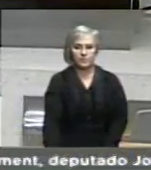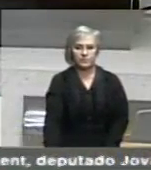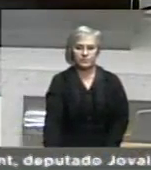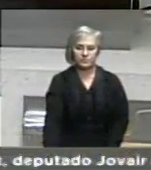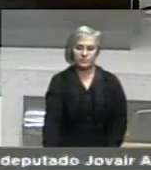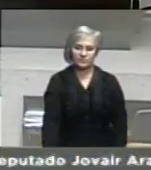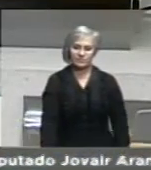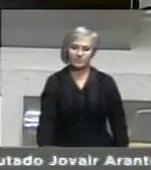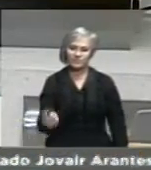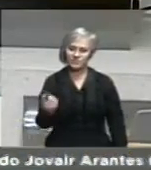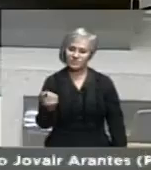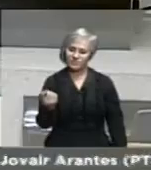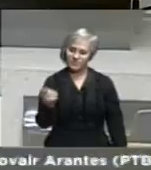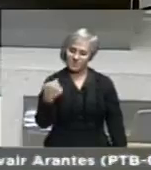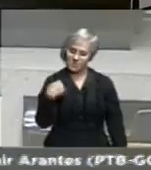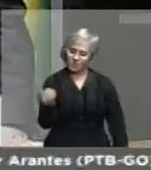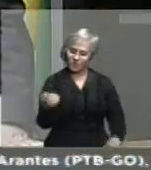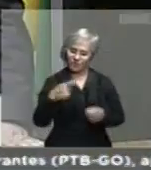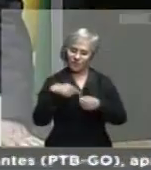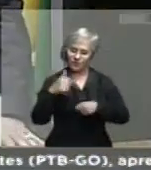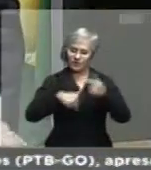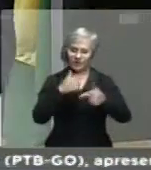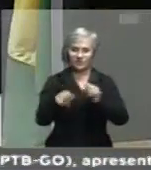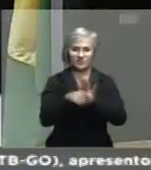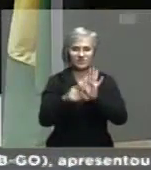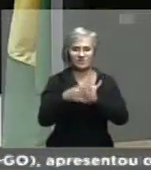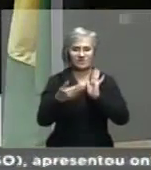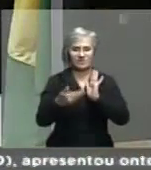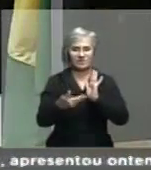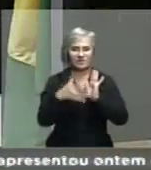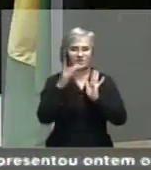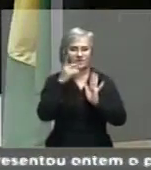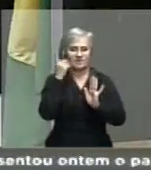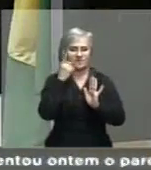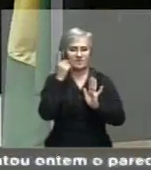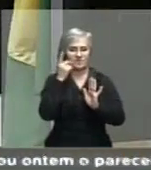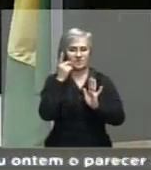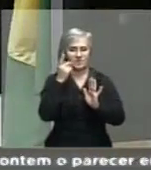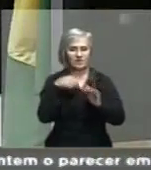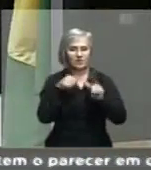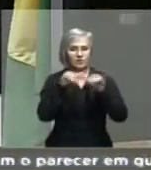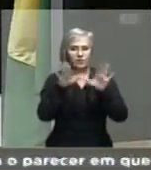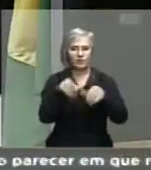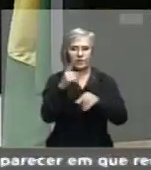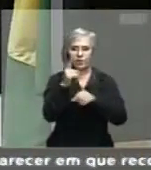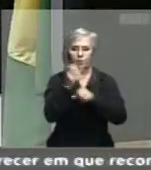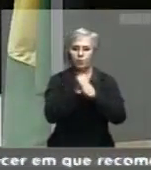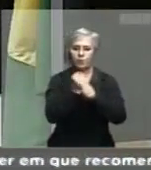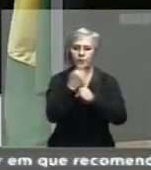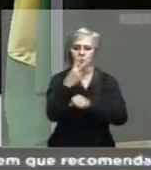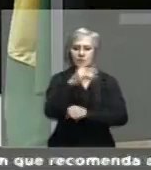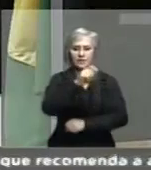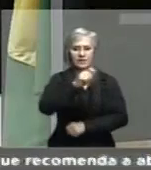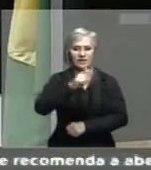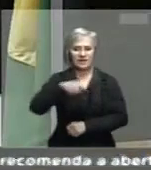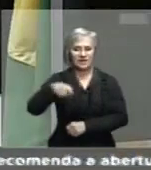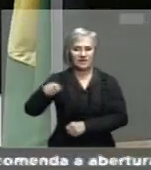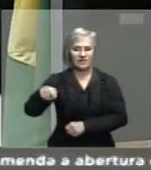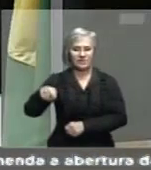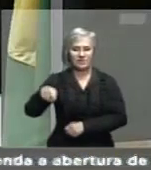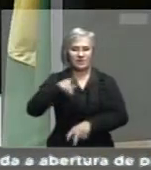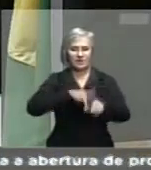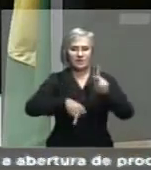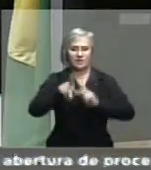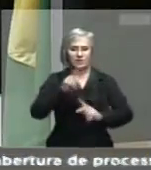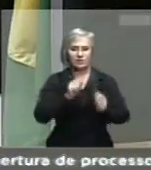ao exercício do meu mandato parlamentar, depois de servir por 1 ano e 3 meses ao povo